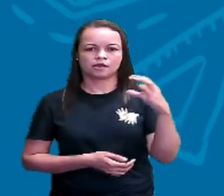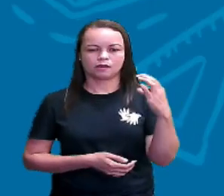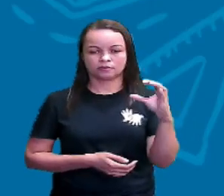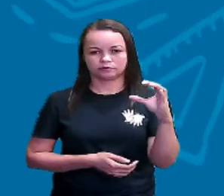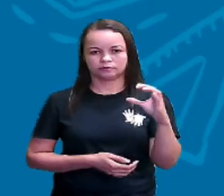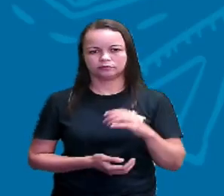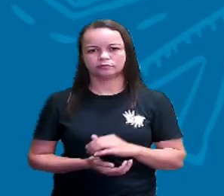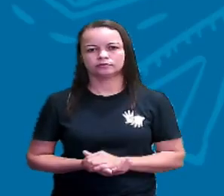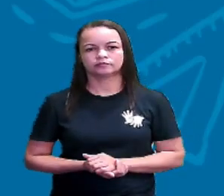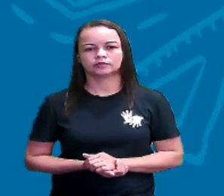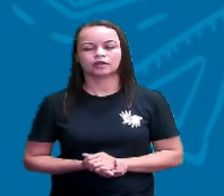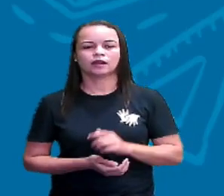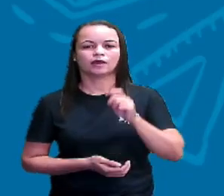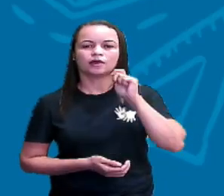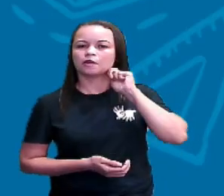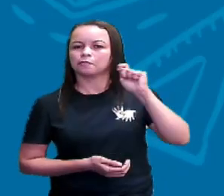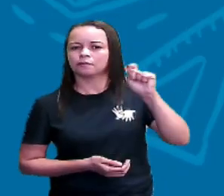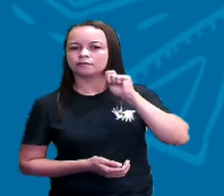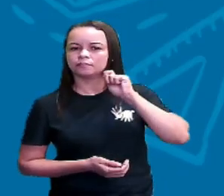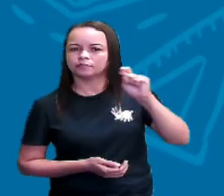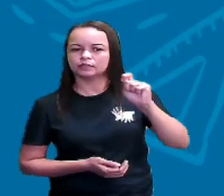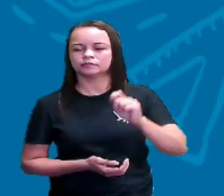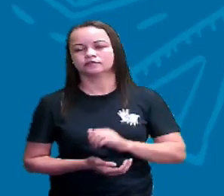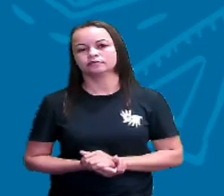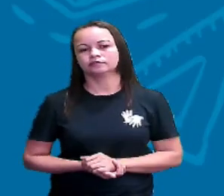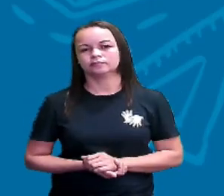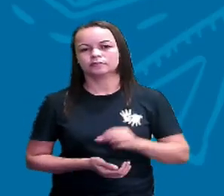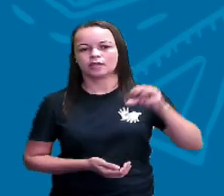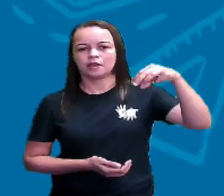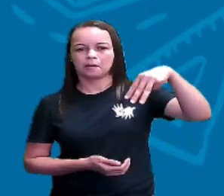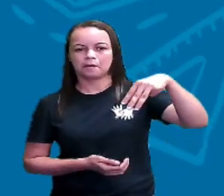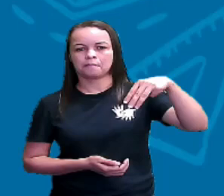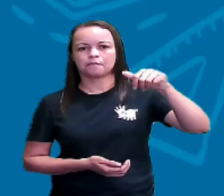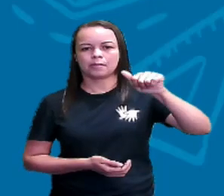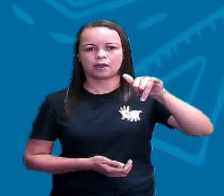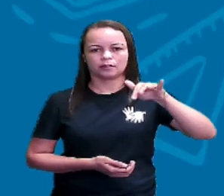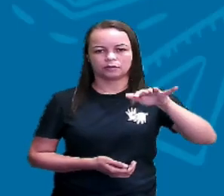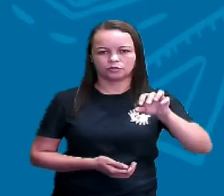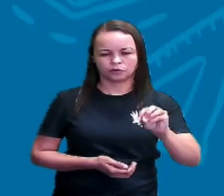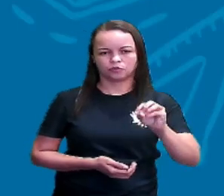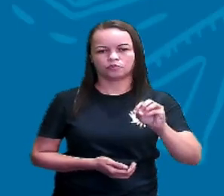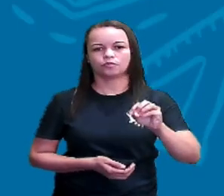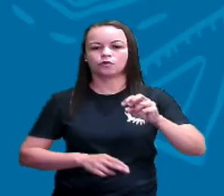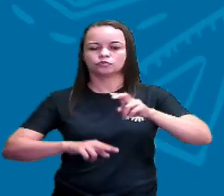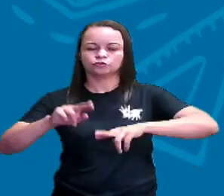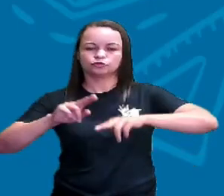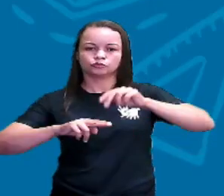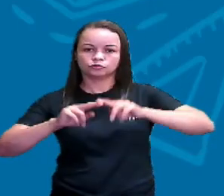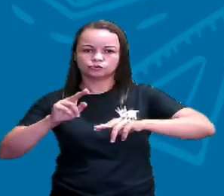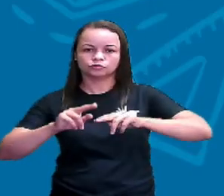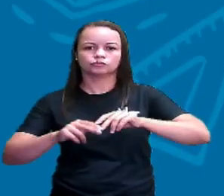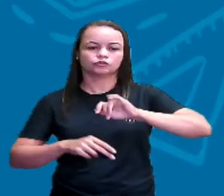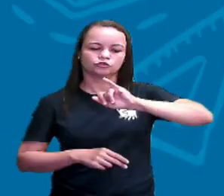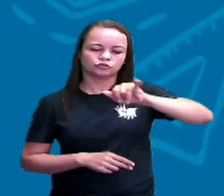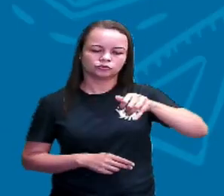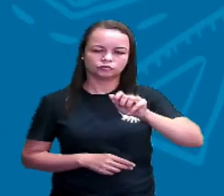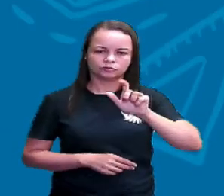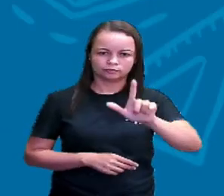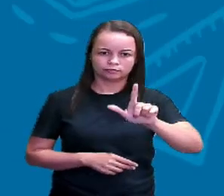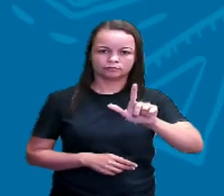março, abril, maio, junho,